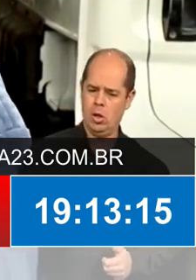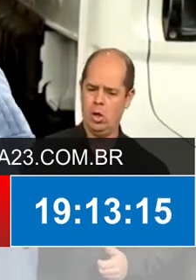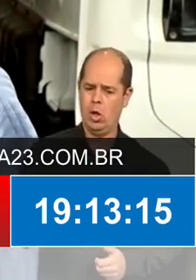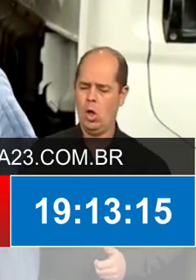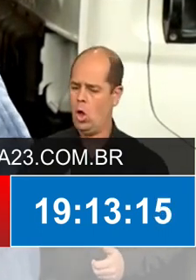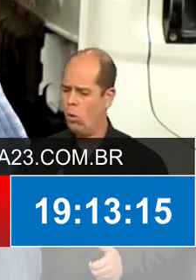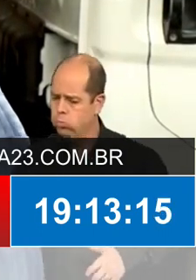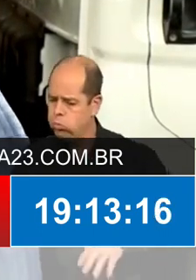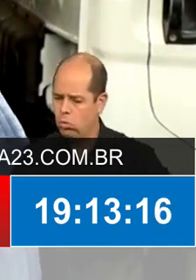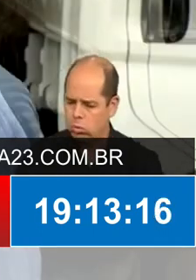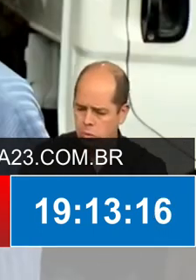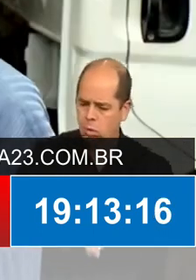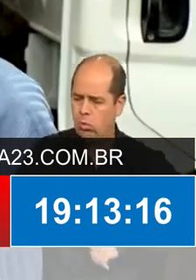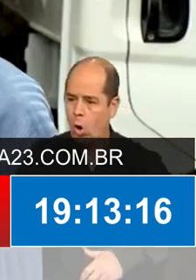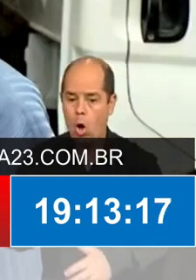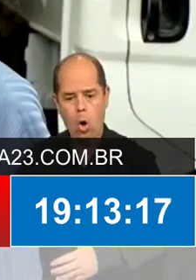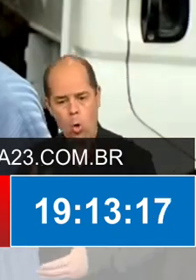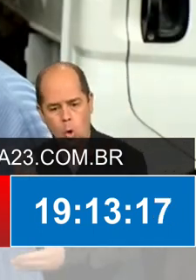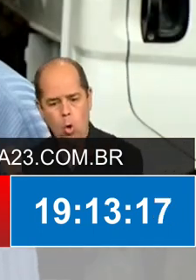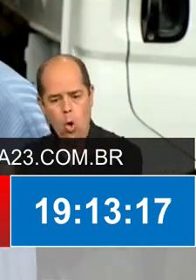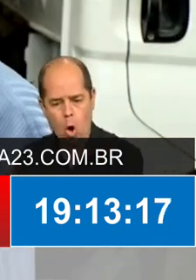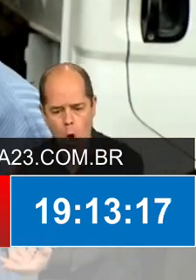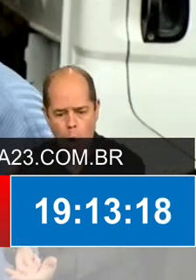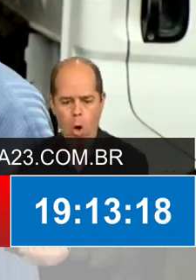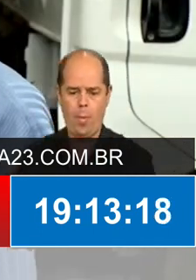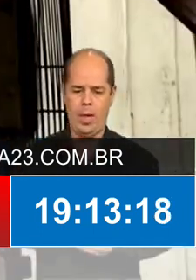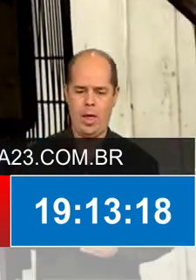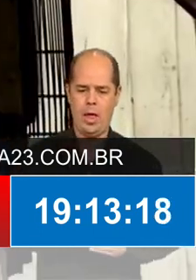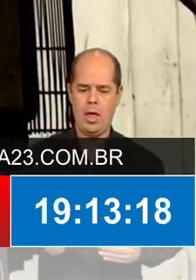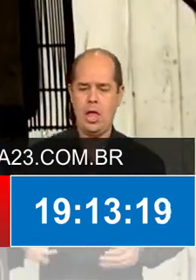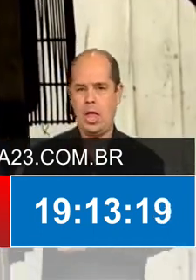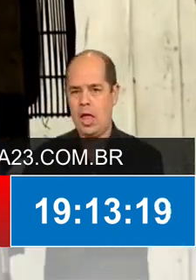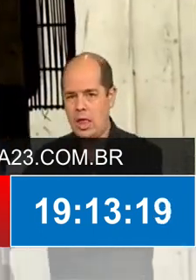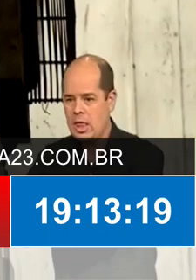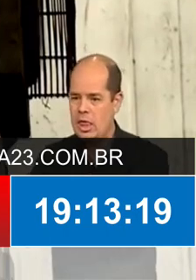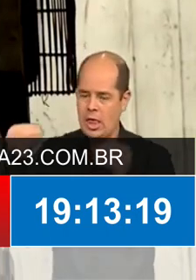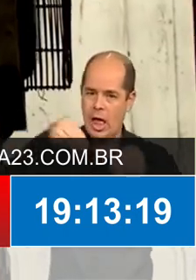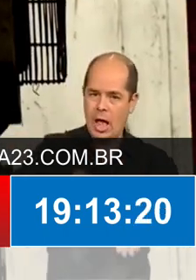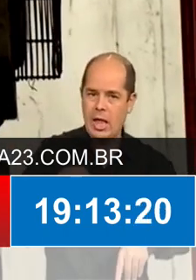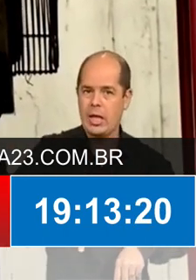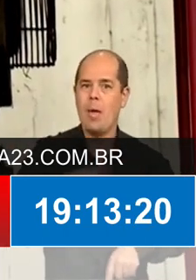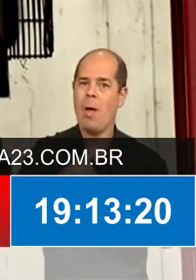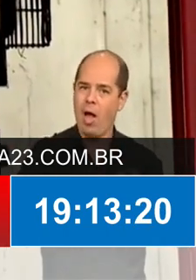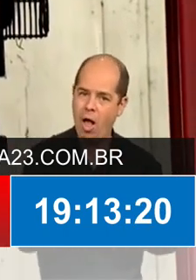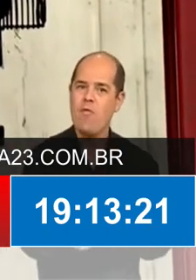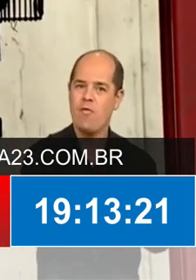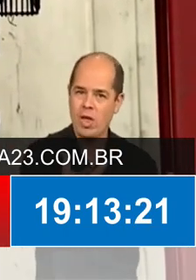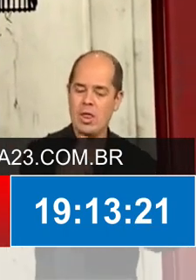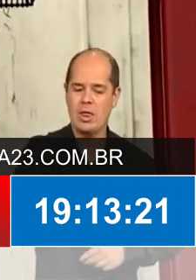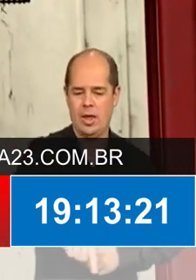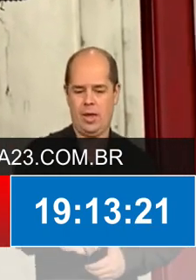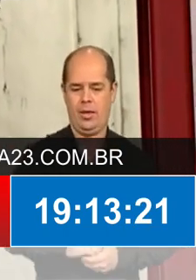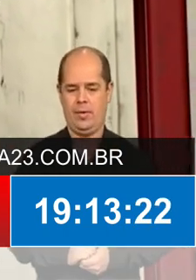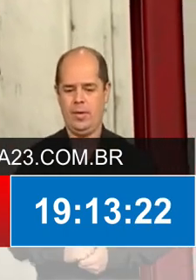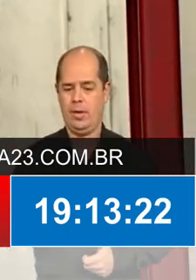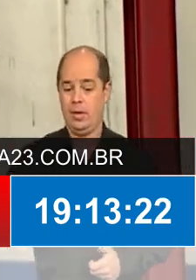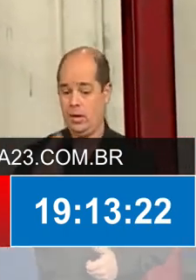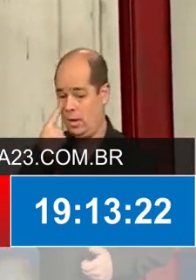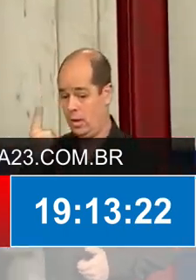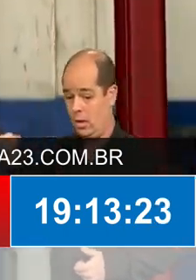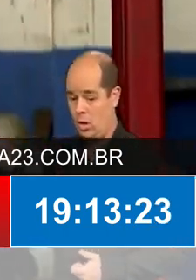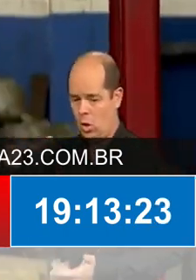para cá para revender. Ajuda tudo, a limpar a cidade, né? Nesta máquina é feita a prensagem. Um fardo